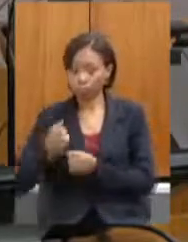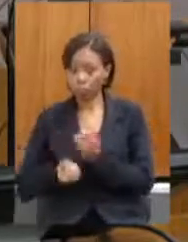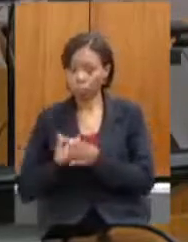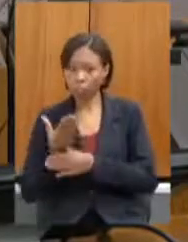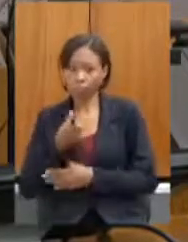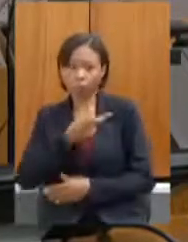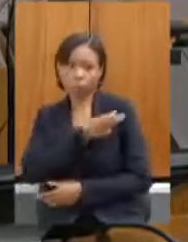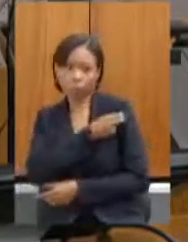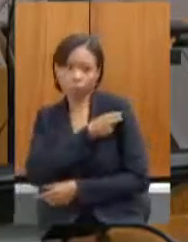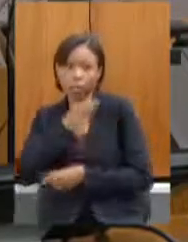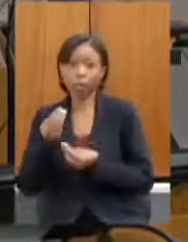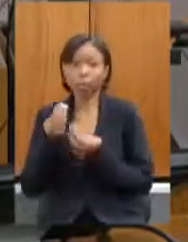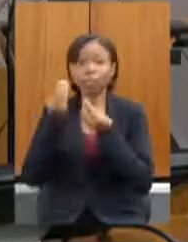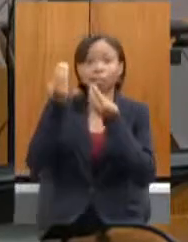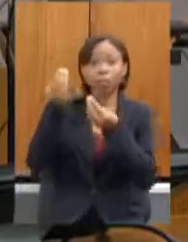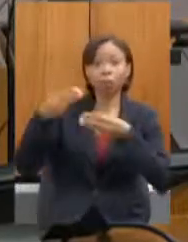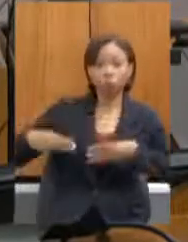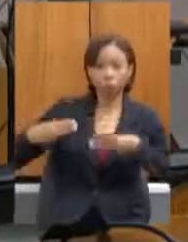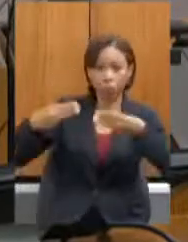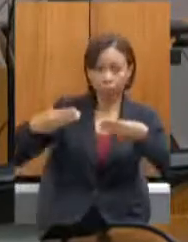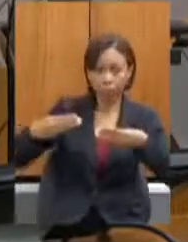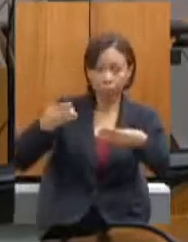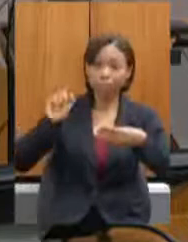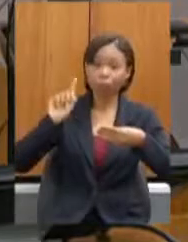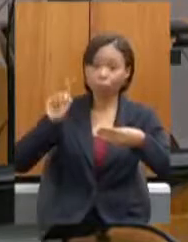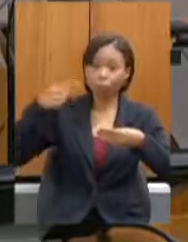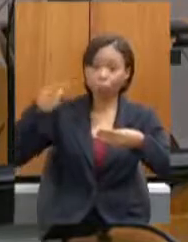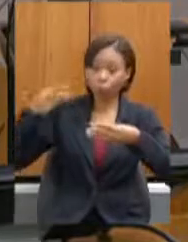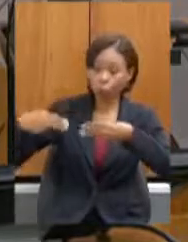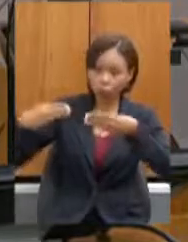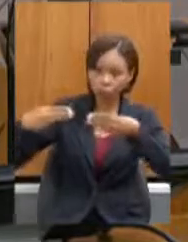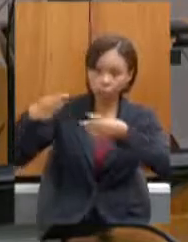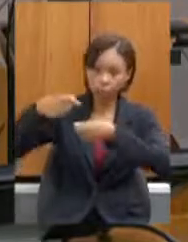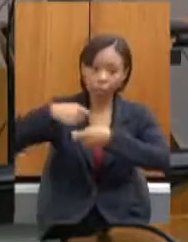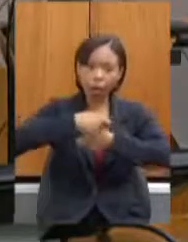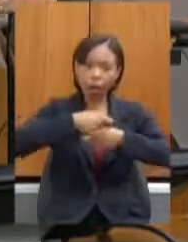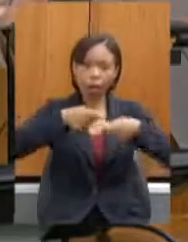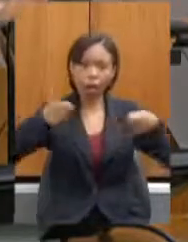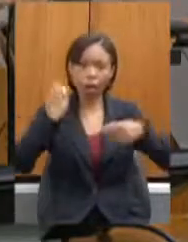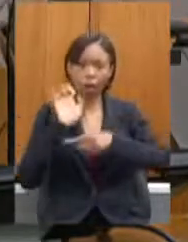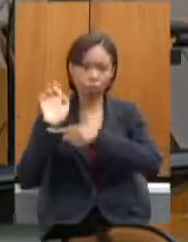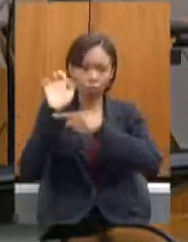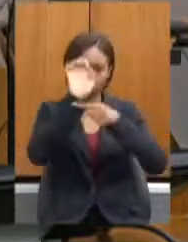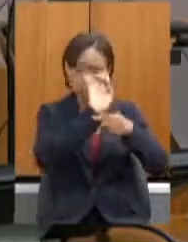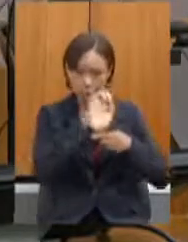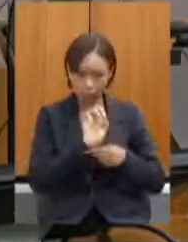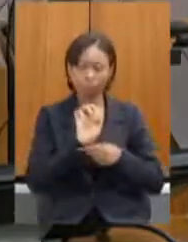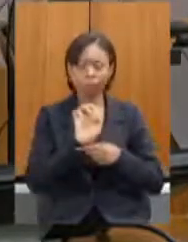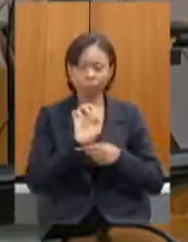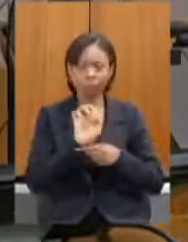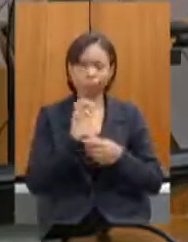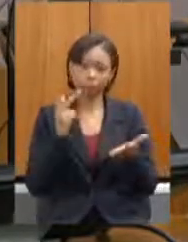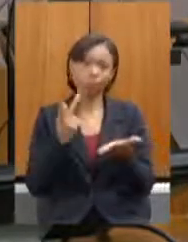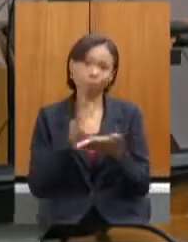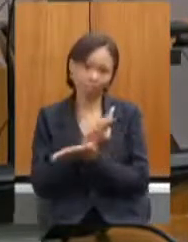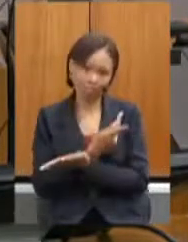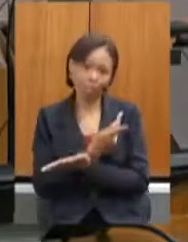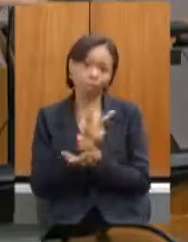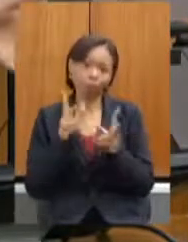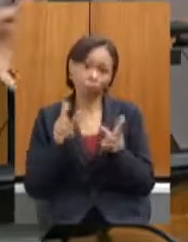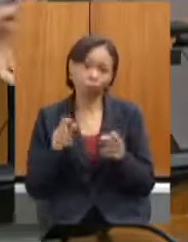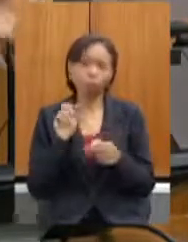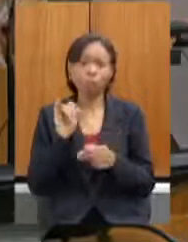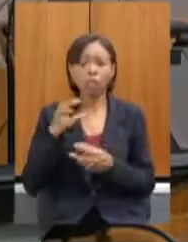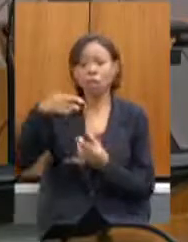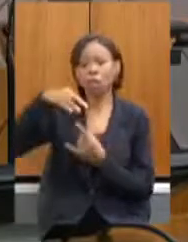ministério redistribuir inclusive mandando para Minas Isso é o que vai acontecer você se essas vacinas forem produzidas da